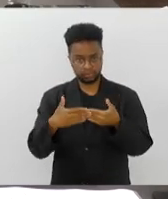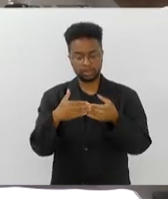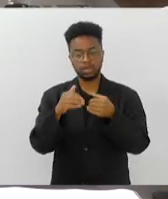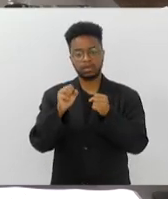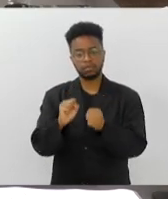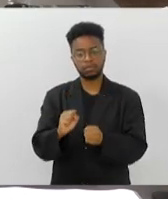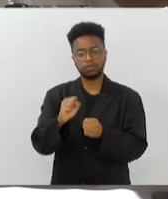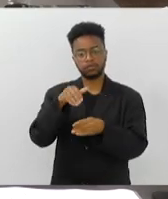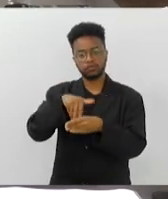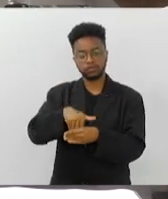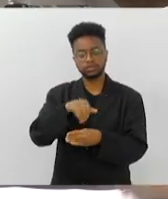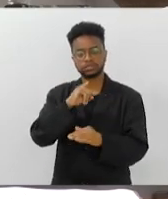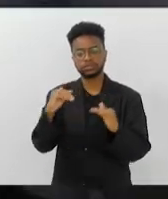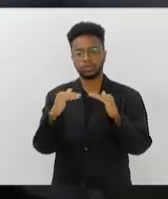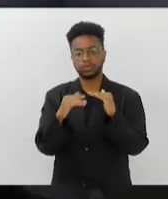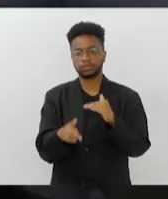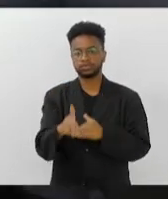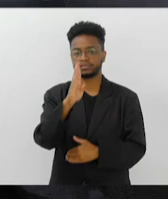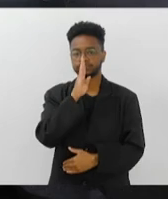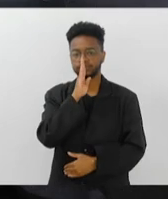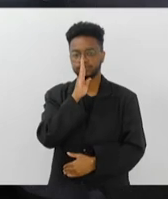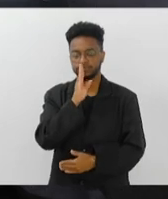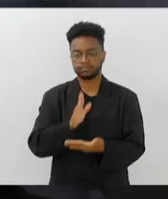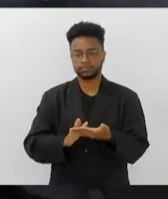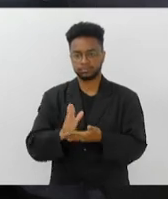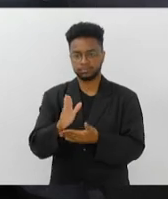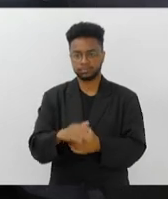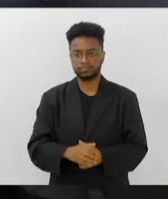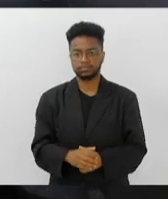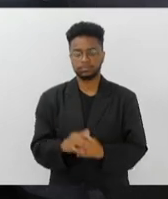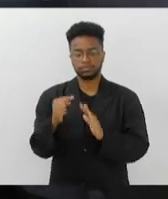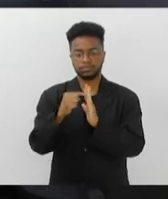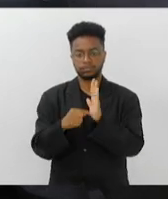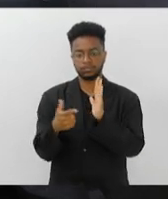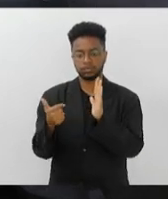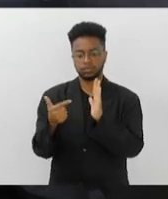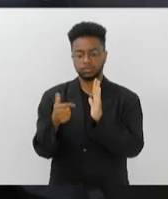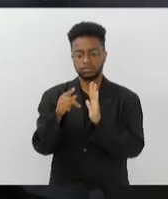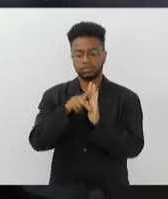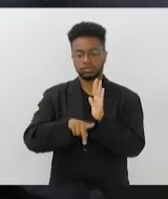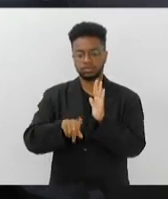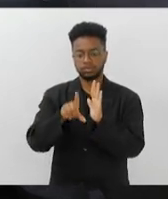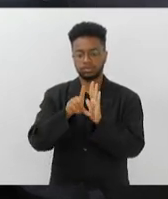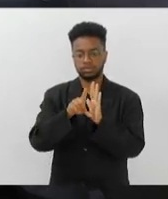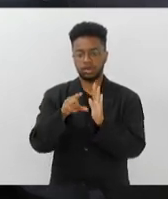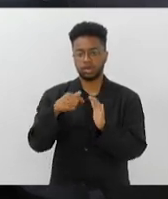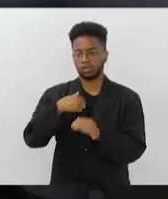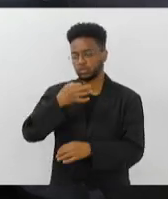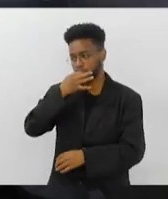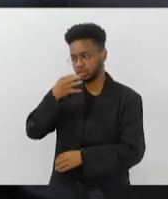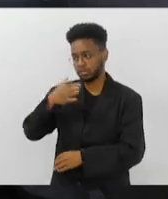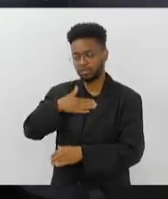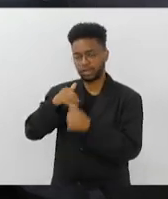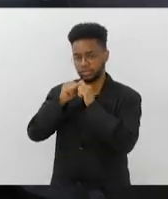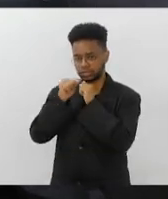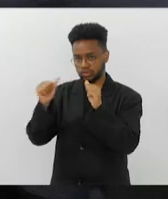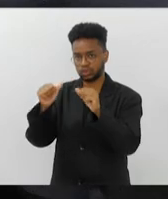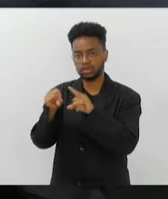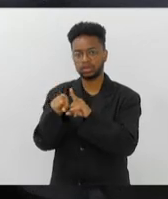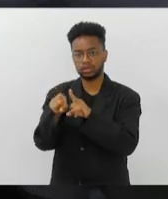discussão. Em votação, senhores que aprovam, permaneçam como estão, aprovado. 12 da pauta, PL... Vou só sugerir a minha assessoria. Lógico. Também para